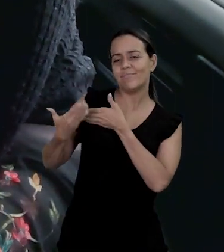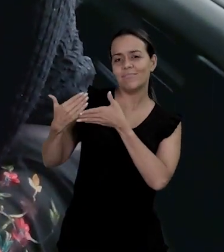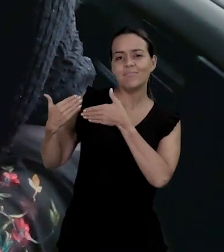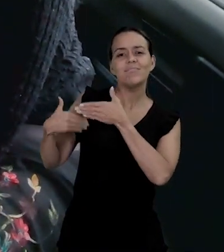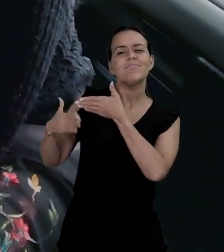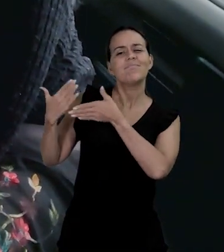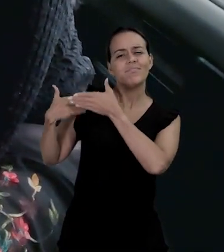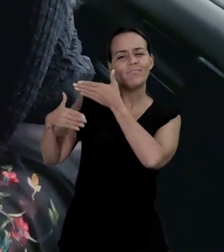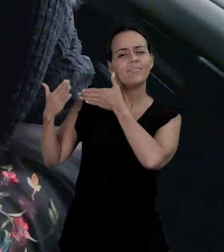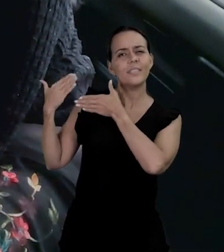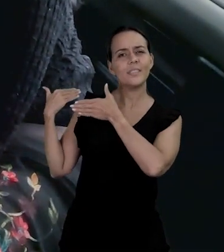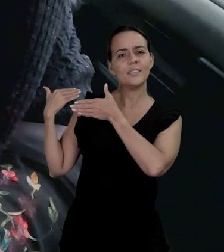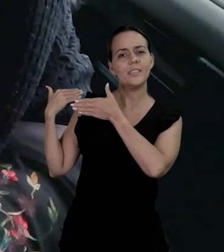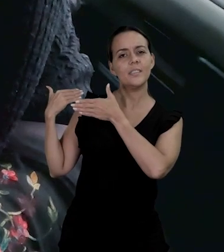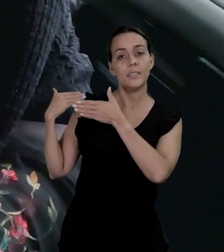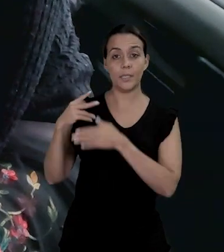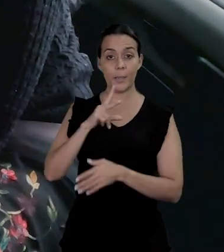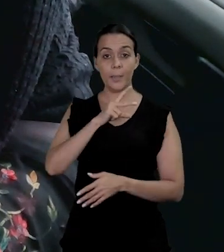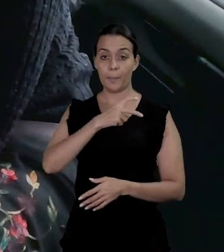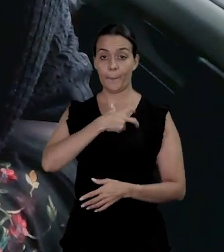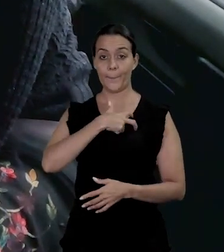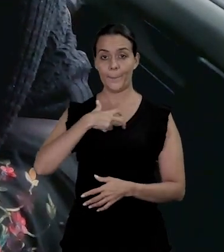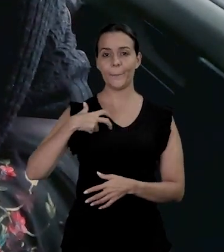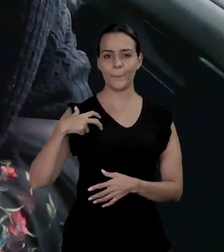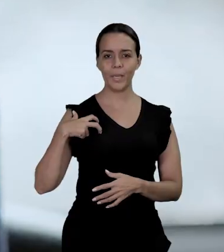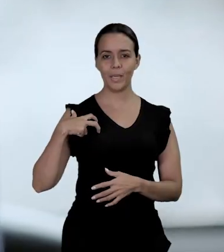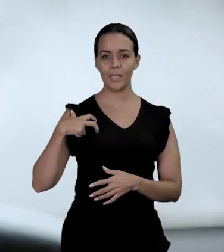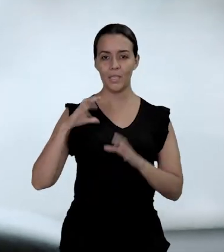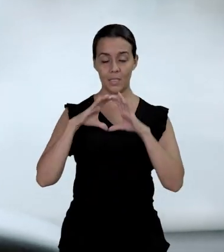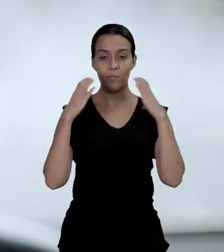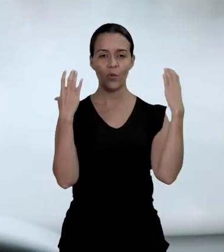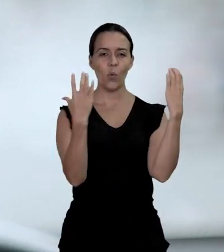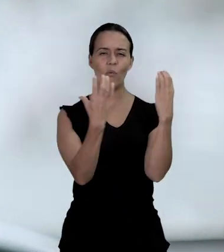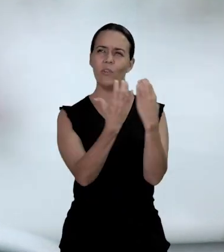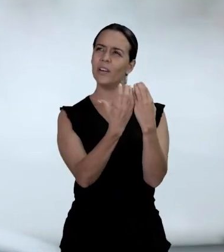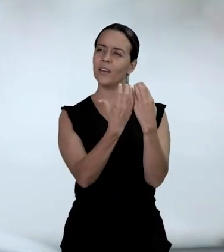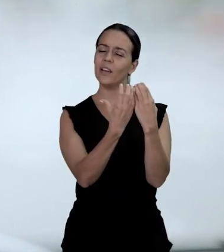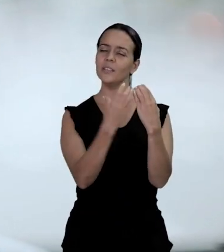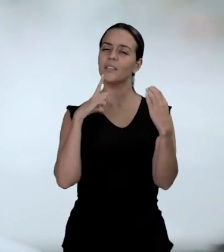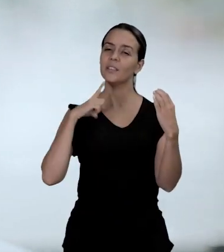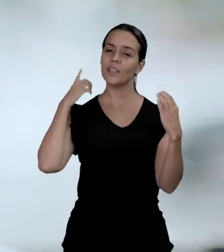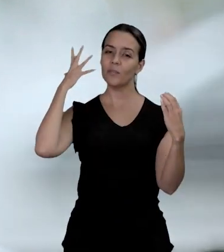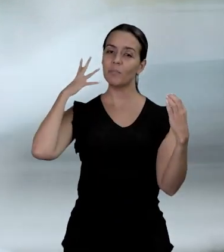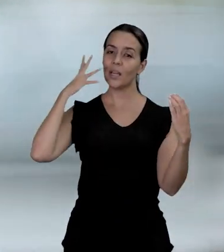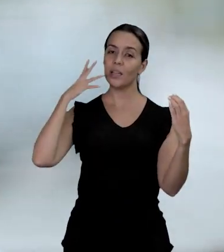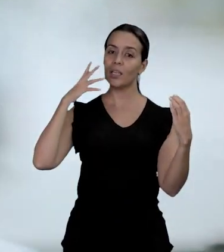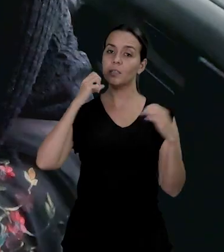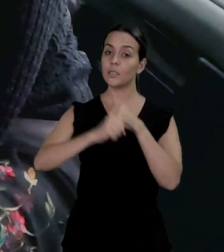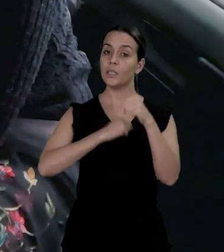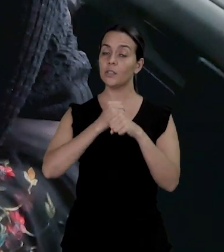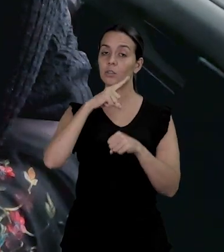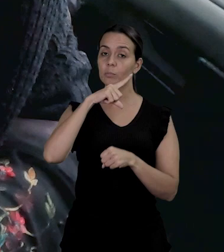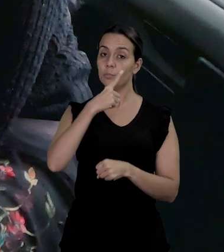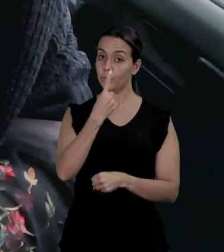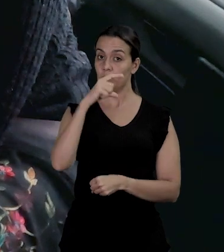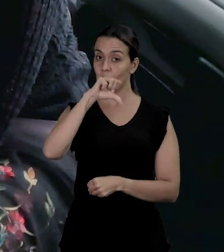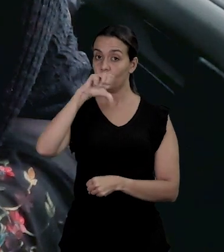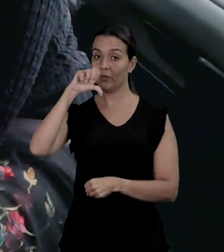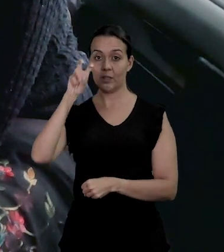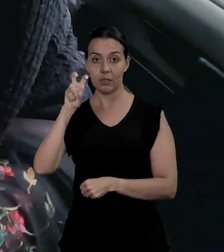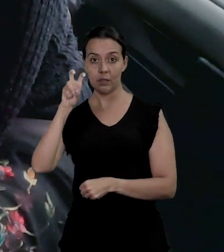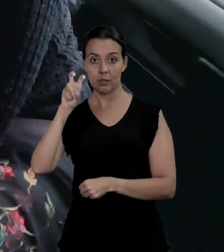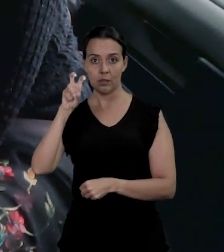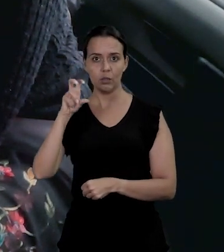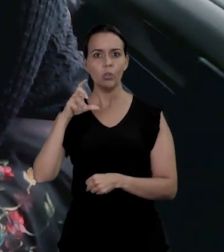reação que a Igreja Católica tem a partir ali da Conferência de Pequim, de